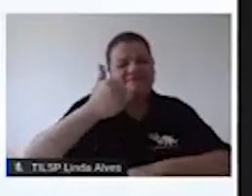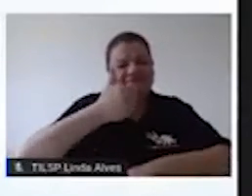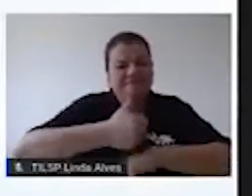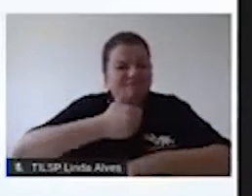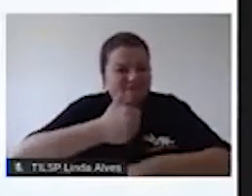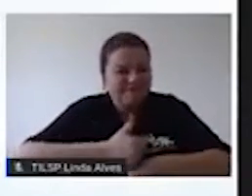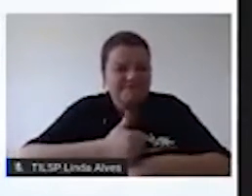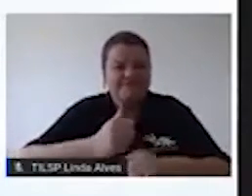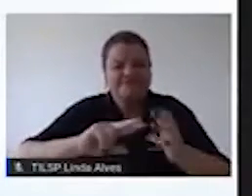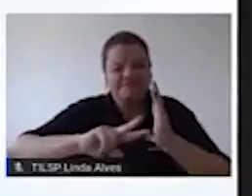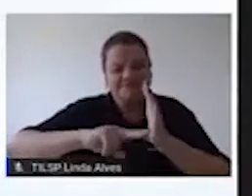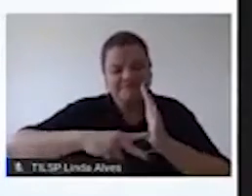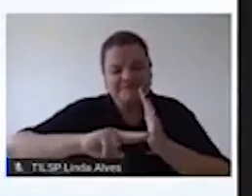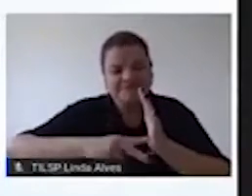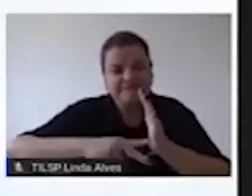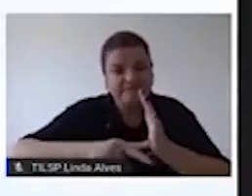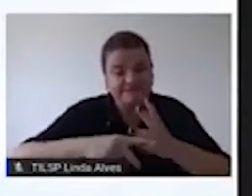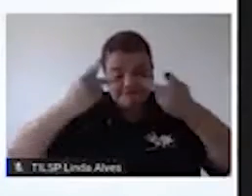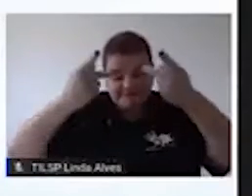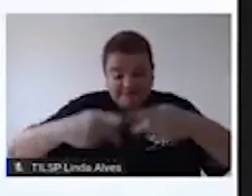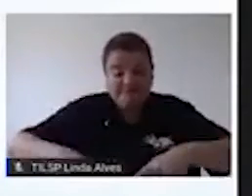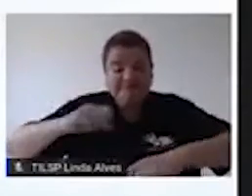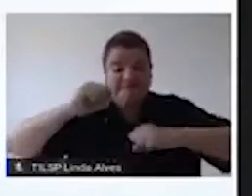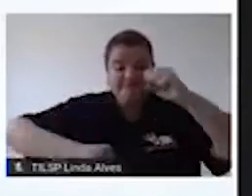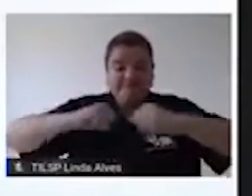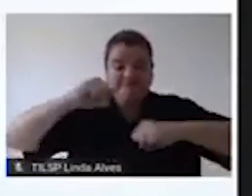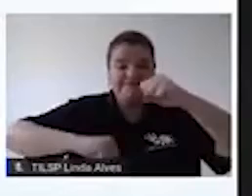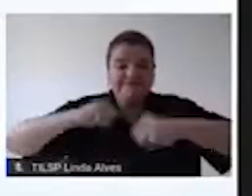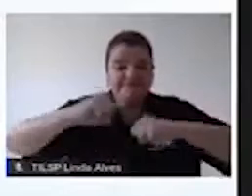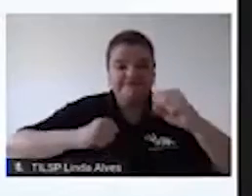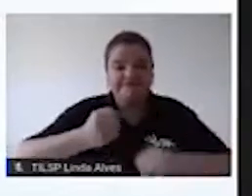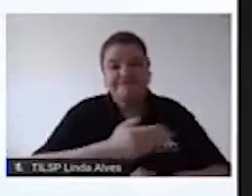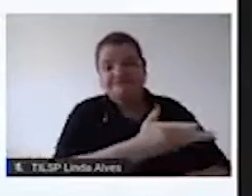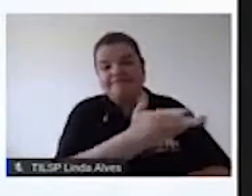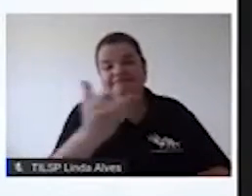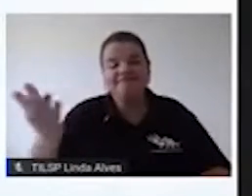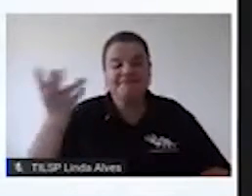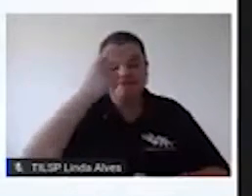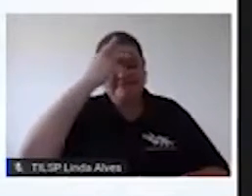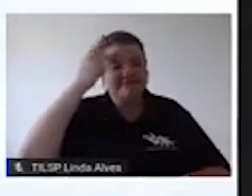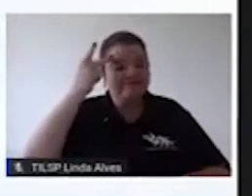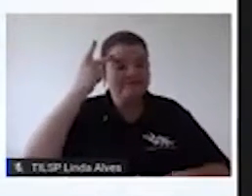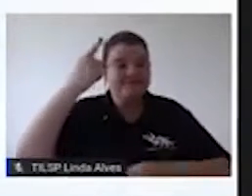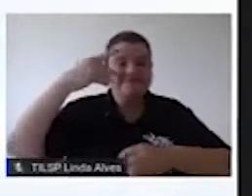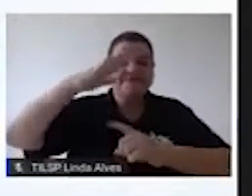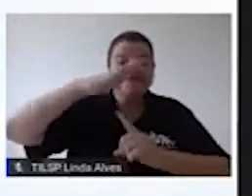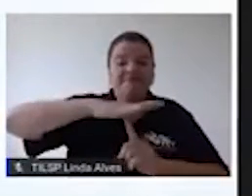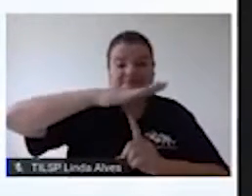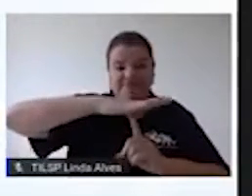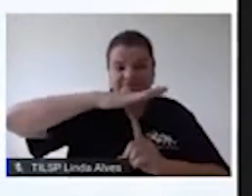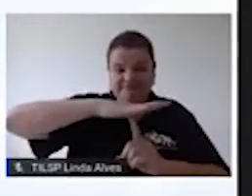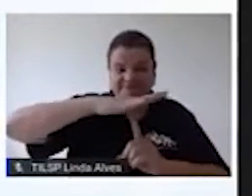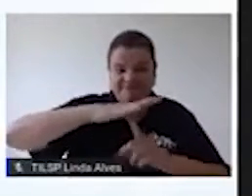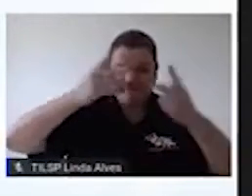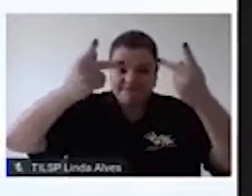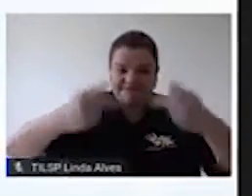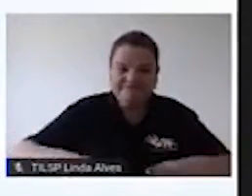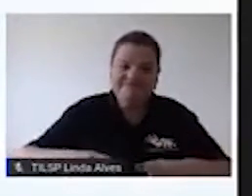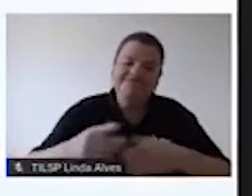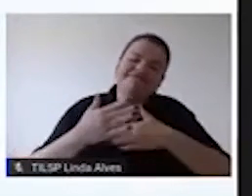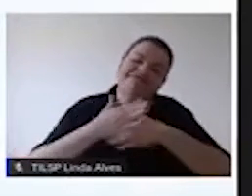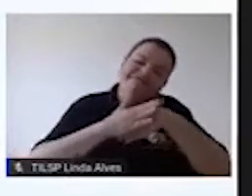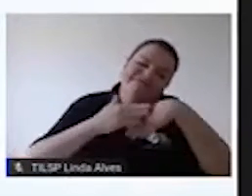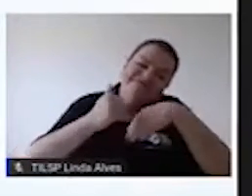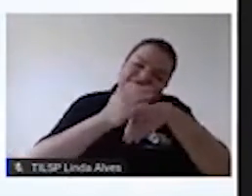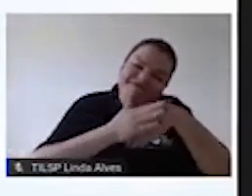de Curitiba e de toda a família metalúrgica aí do estado do Paraná, né, que eu tenho assim um